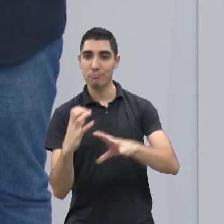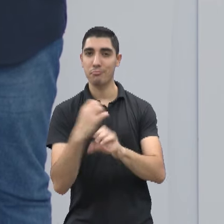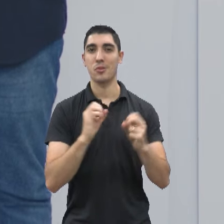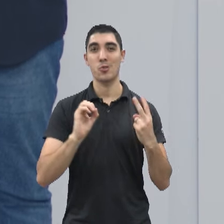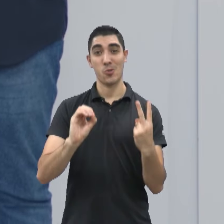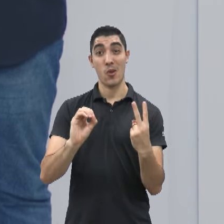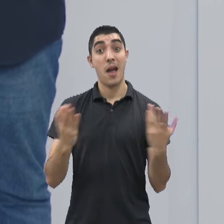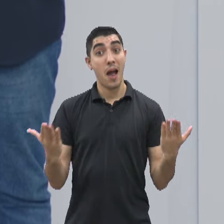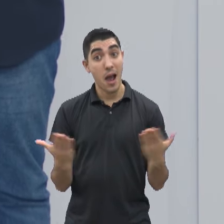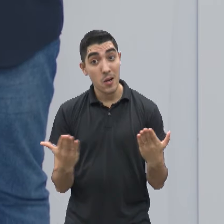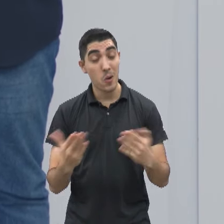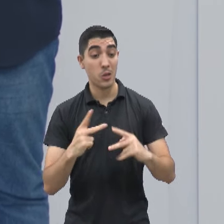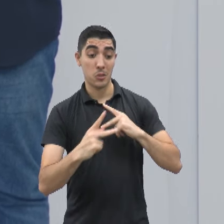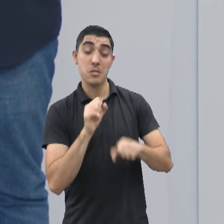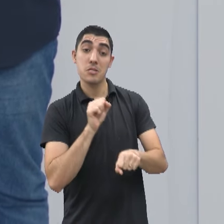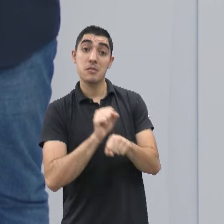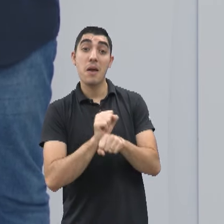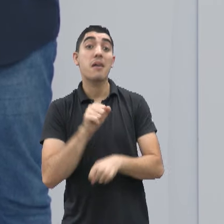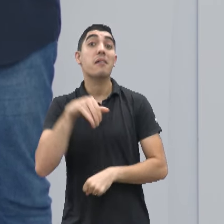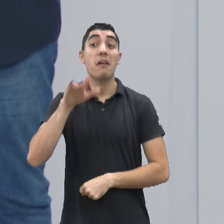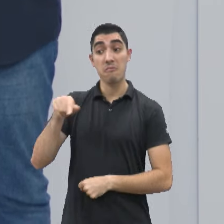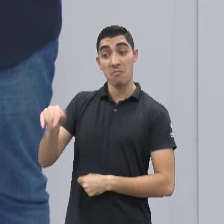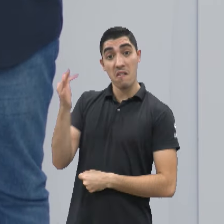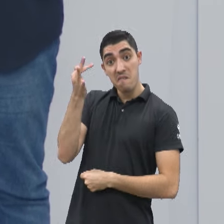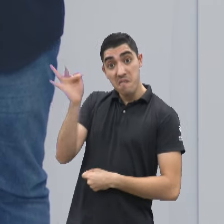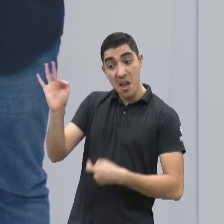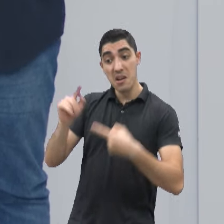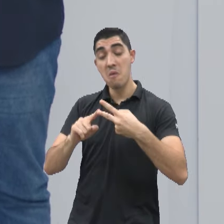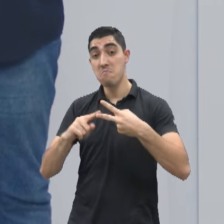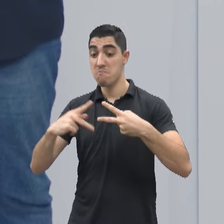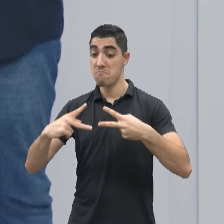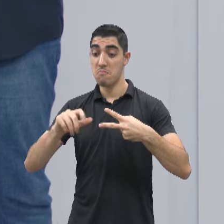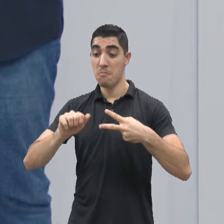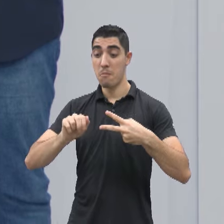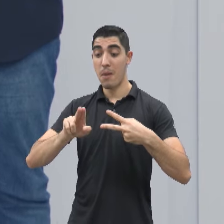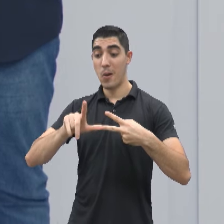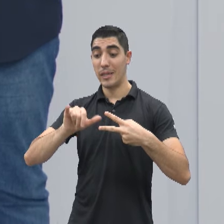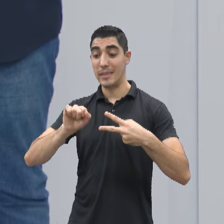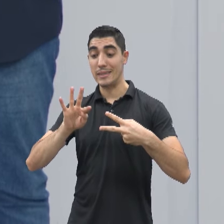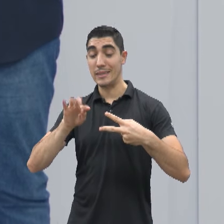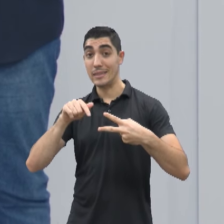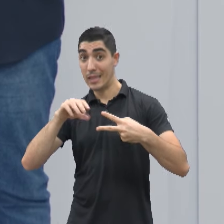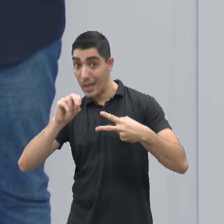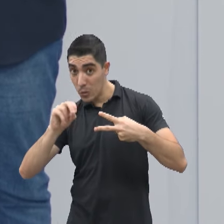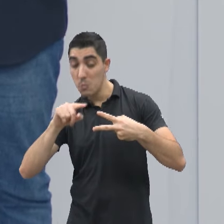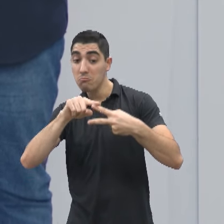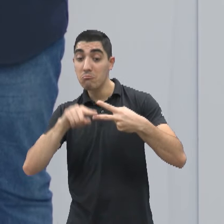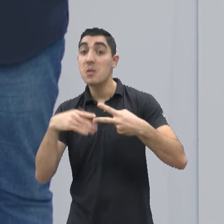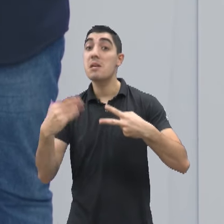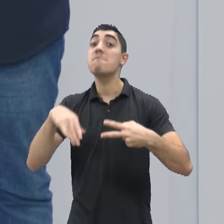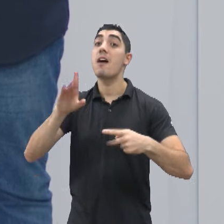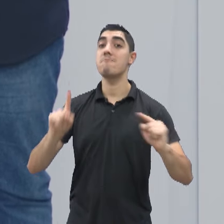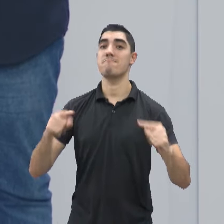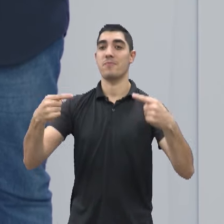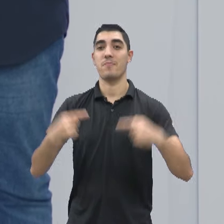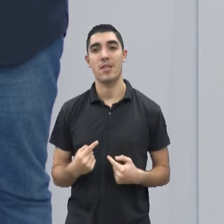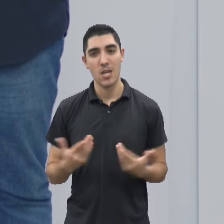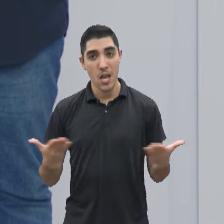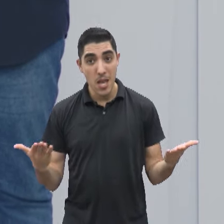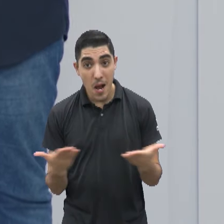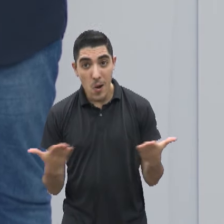Franca ou Paulistano na grande final do Campeonato Paulista. E para falar sobre esta classificação e, claro, projetar a